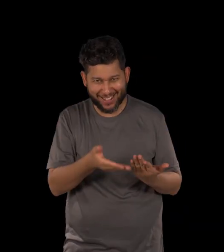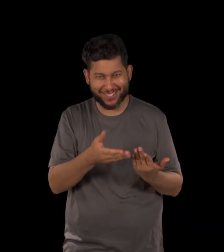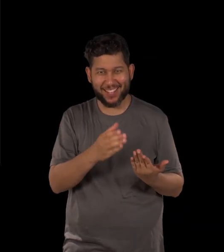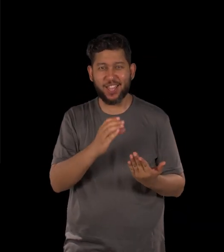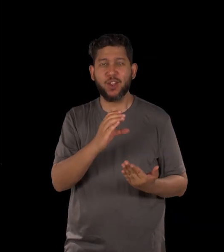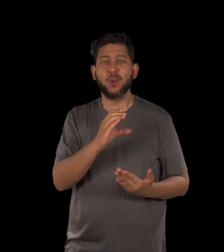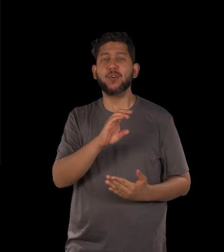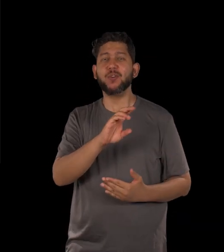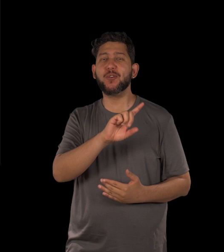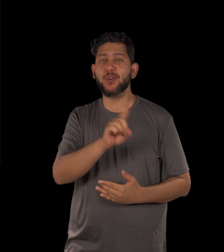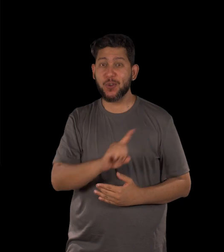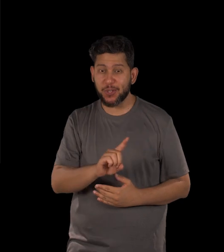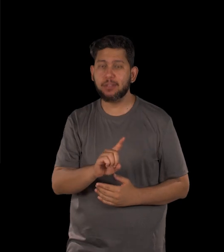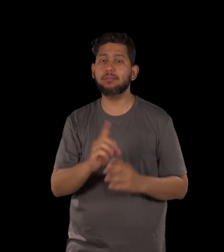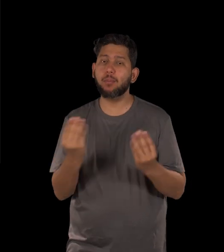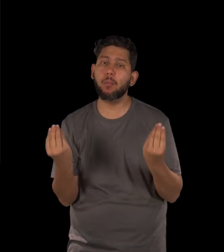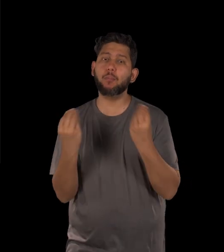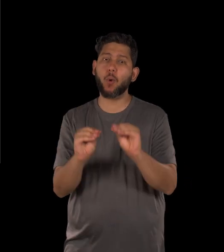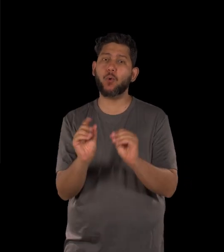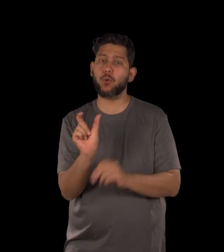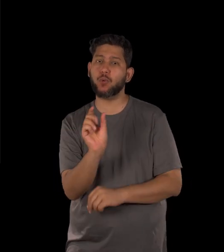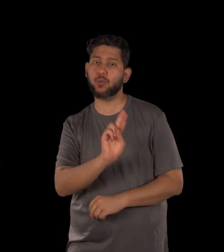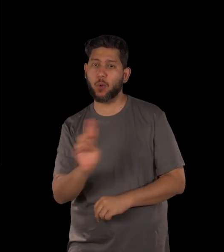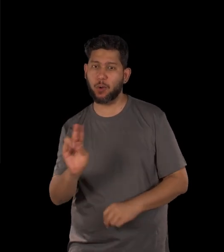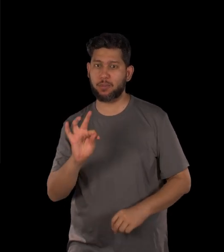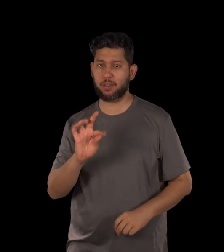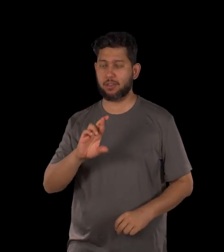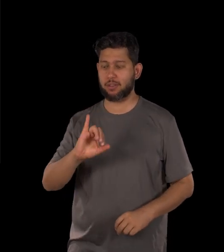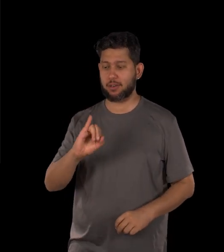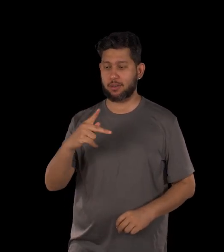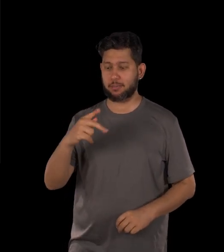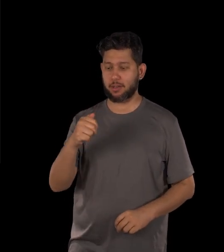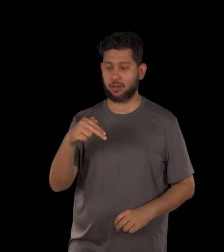esse parasita o nome de Trypanosoma cruzi.